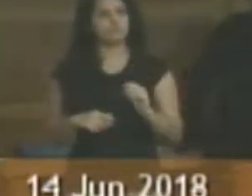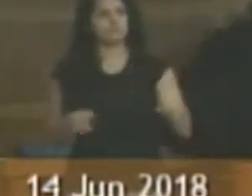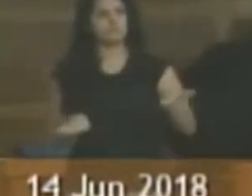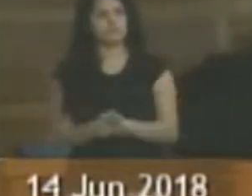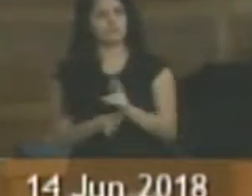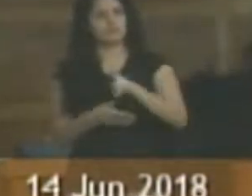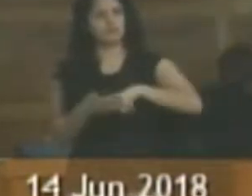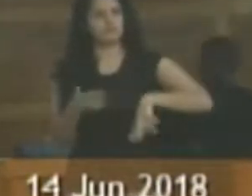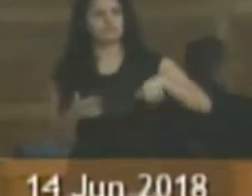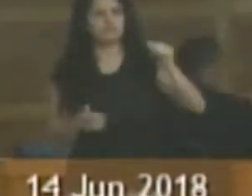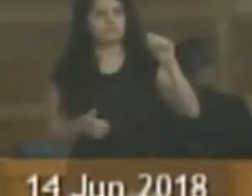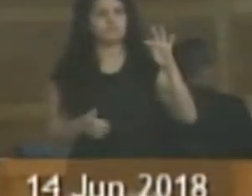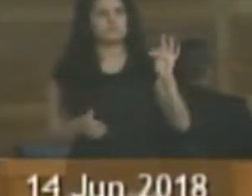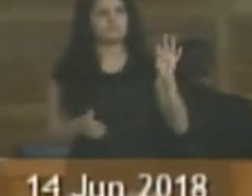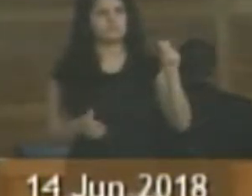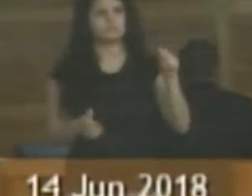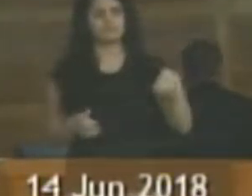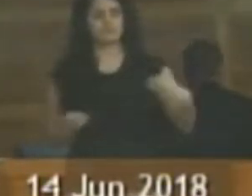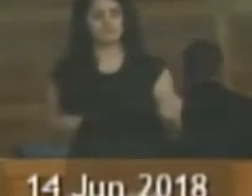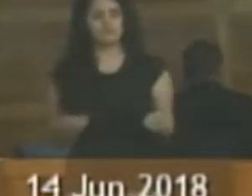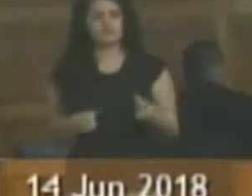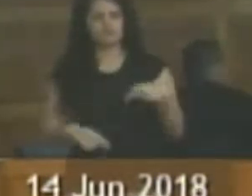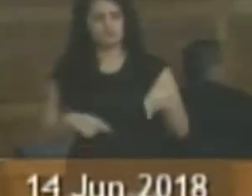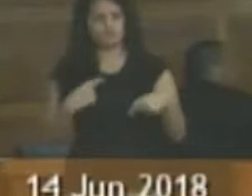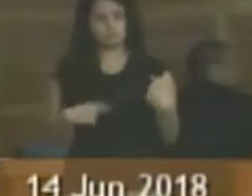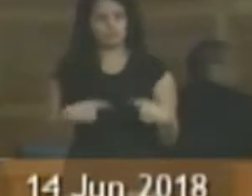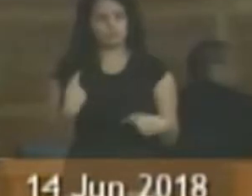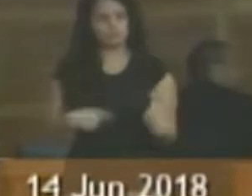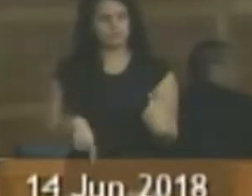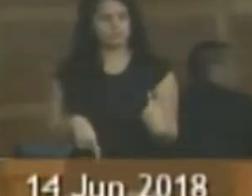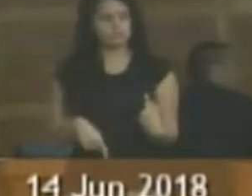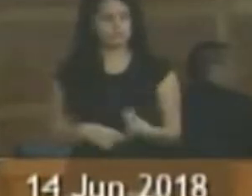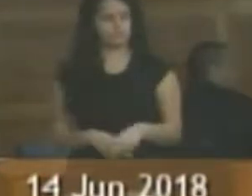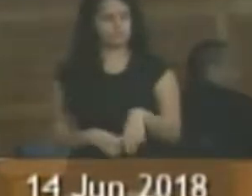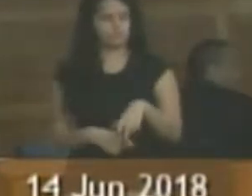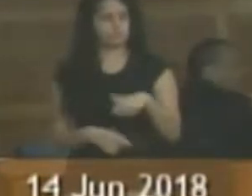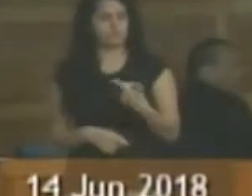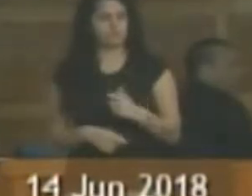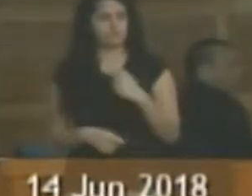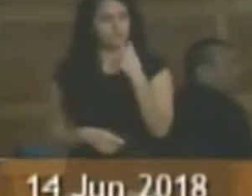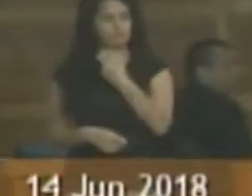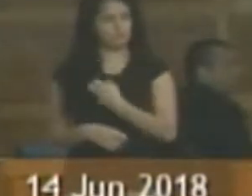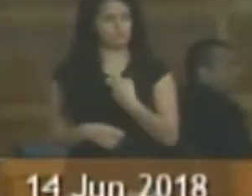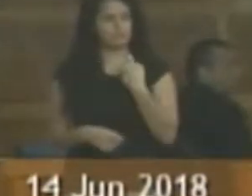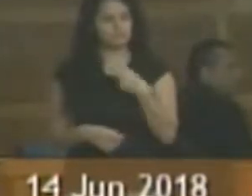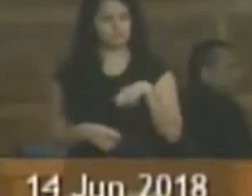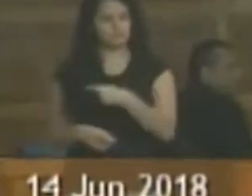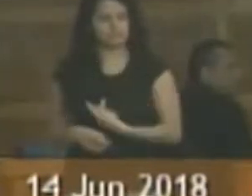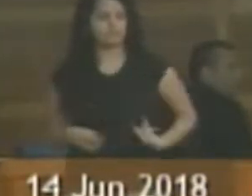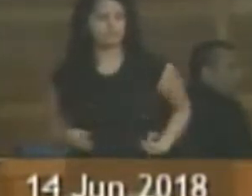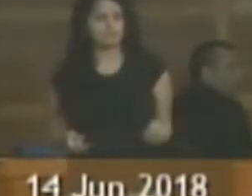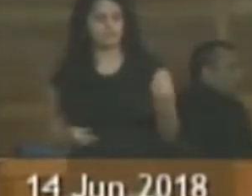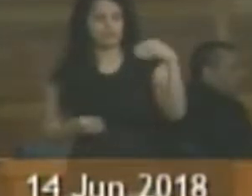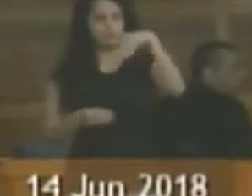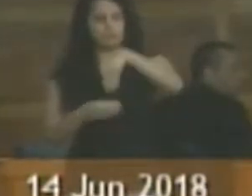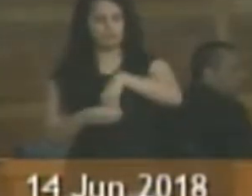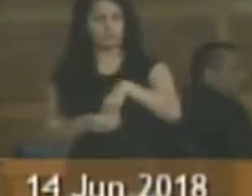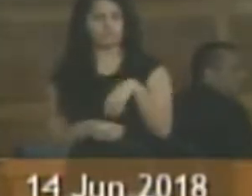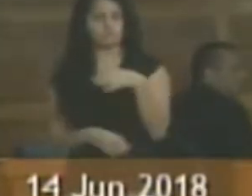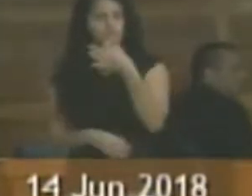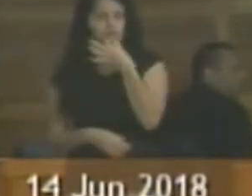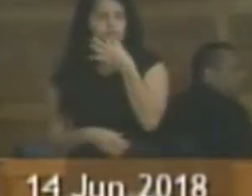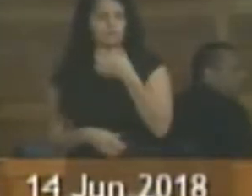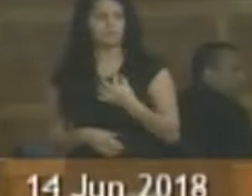Terminada a leitura da ata, foi colocada em discussão. Não havendo oradores, o senhor presidente a colocou em votação, tendo